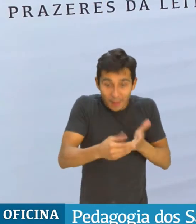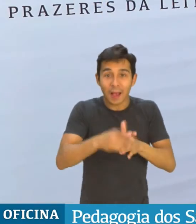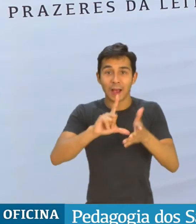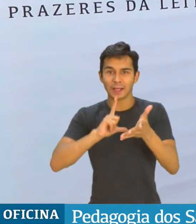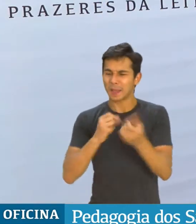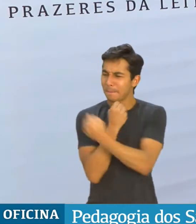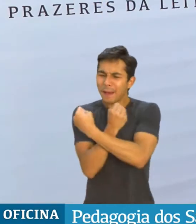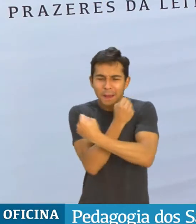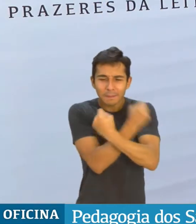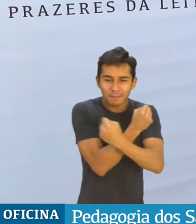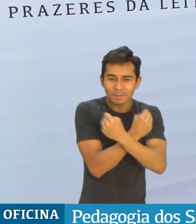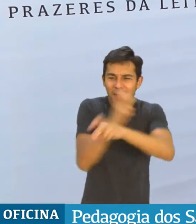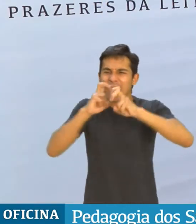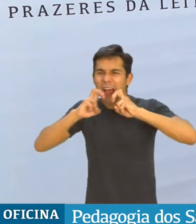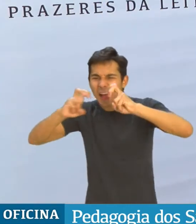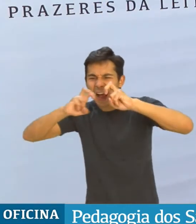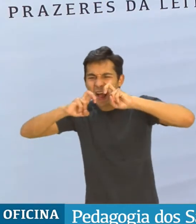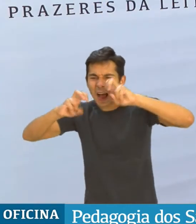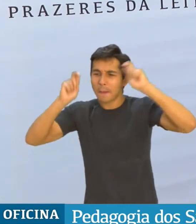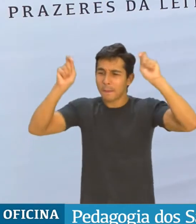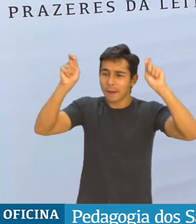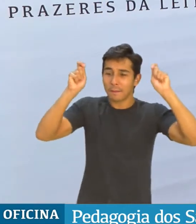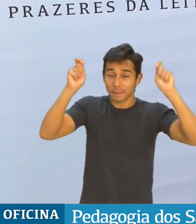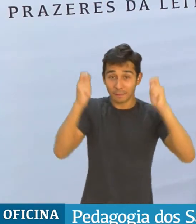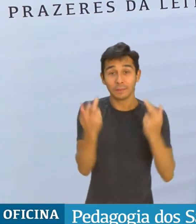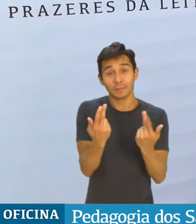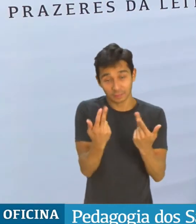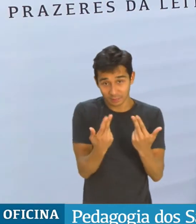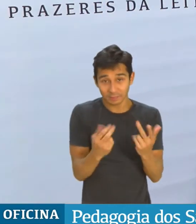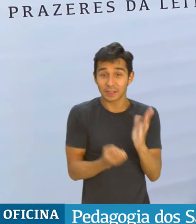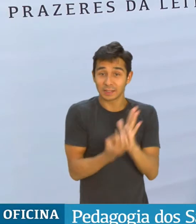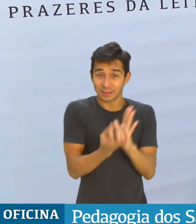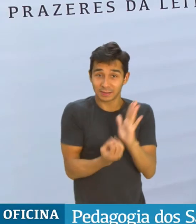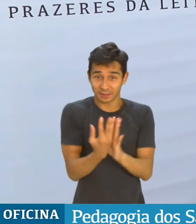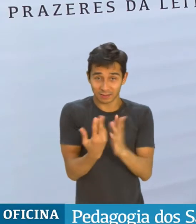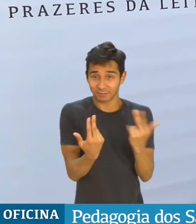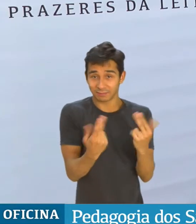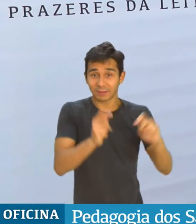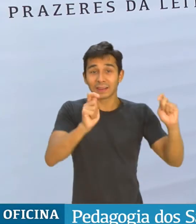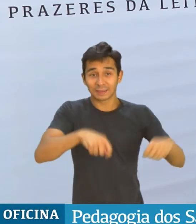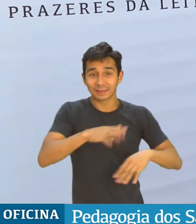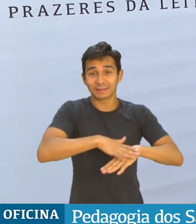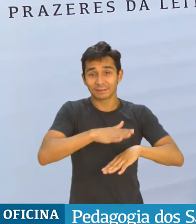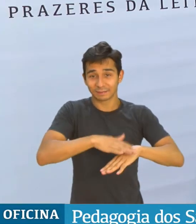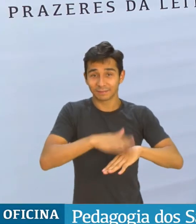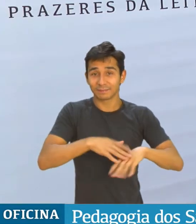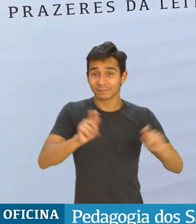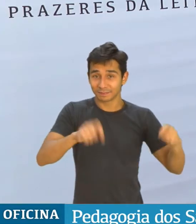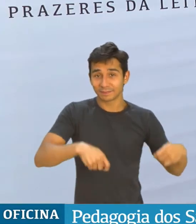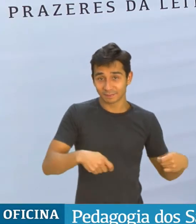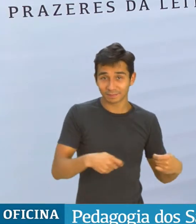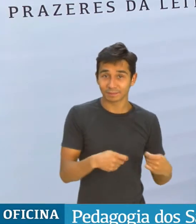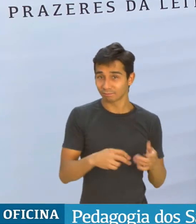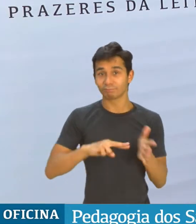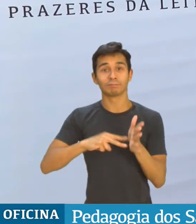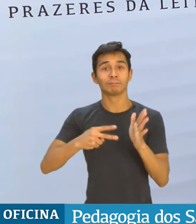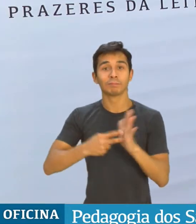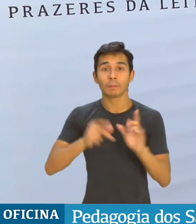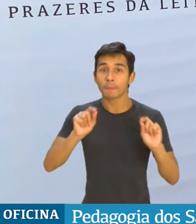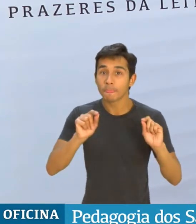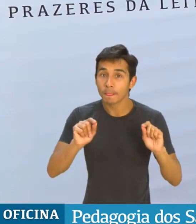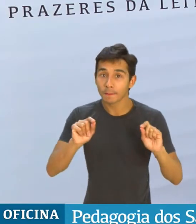Então, no sarau, você pode fazer alguma coisa do tipo, né? Porque você está fazendo uma demarcação, olha,